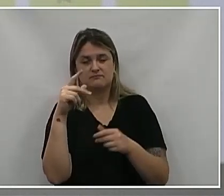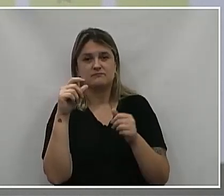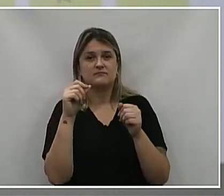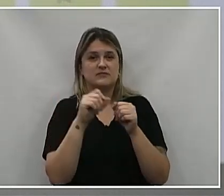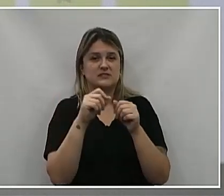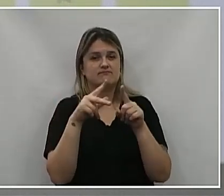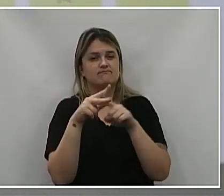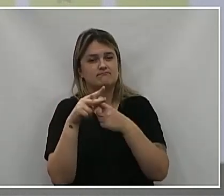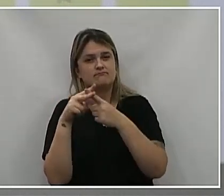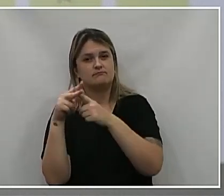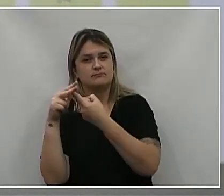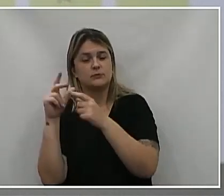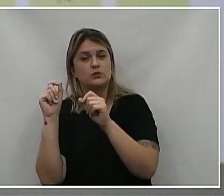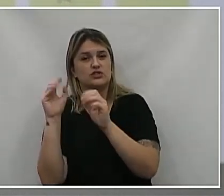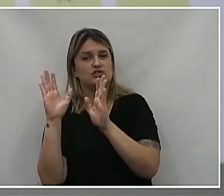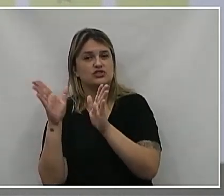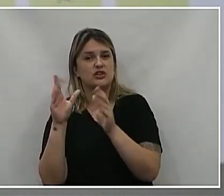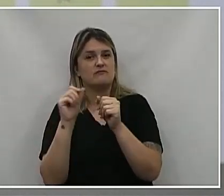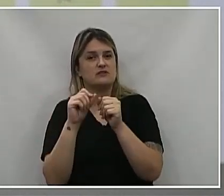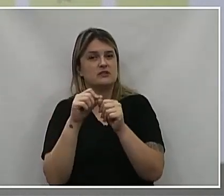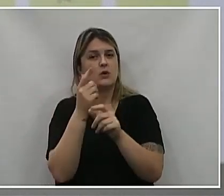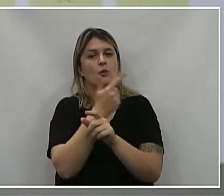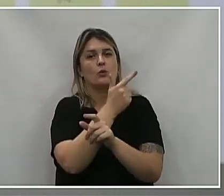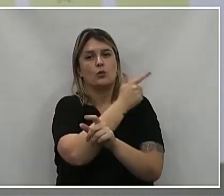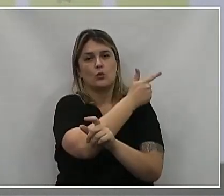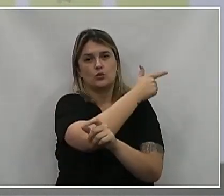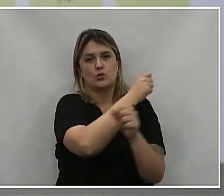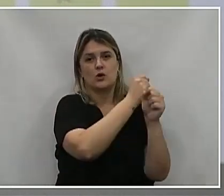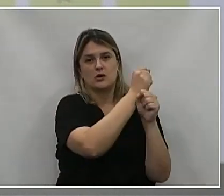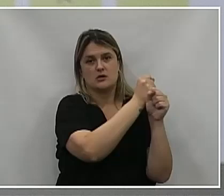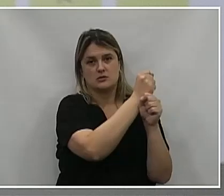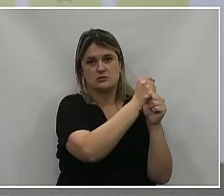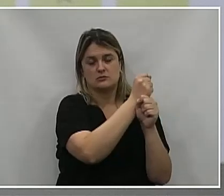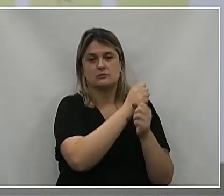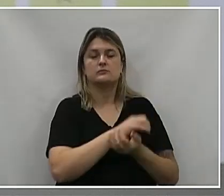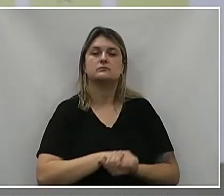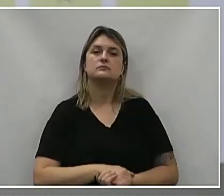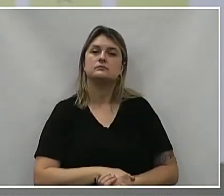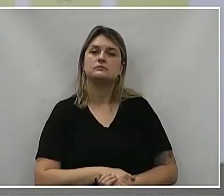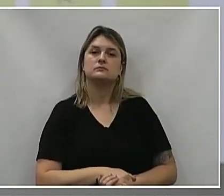reajuste médio do que já estava sendo praticado em outras